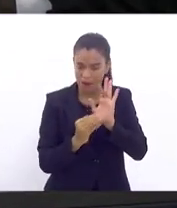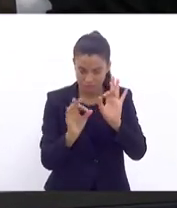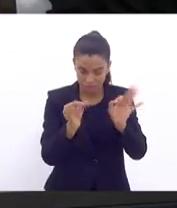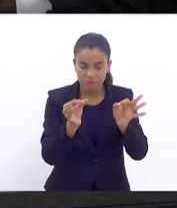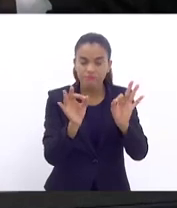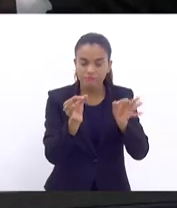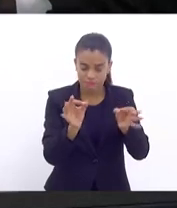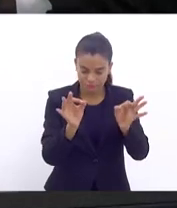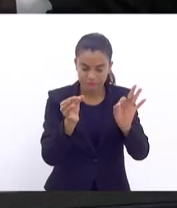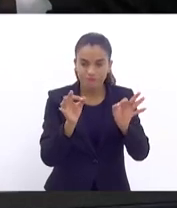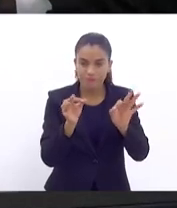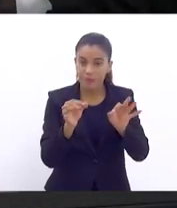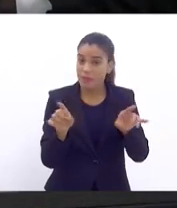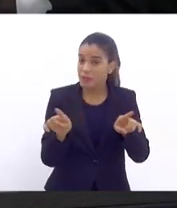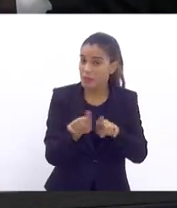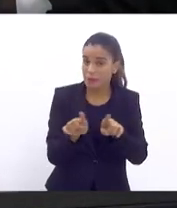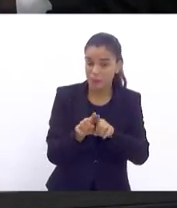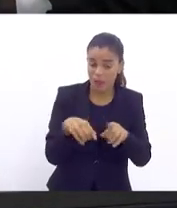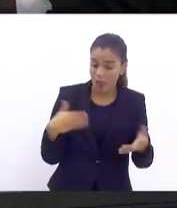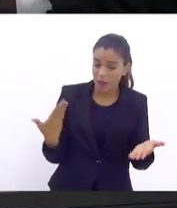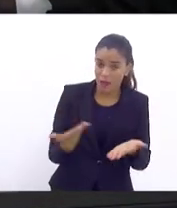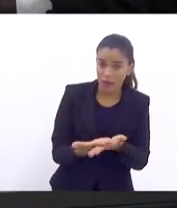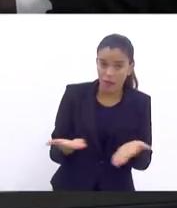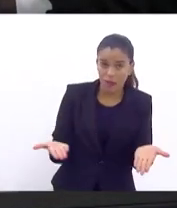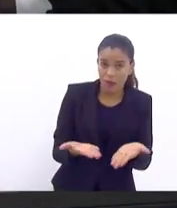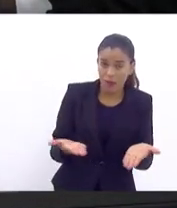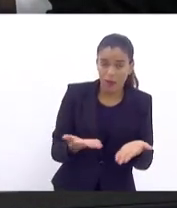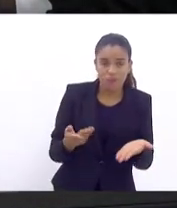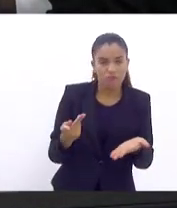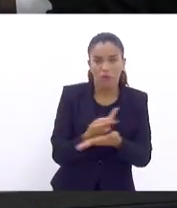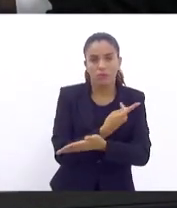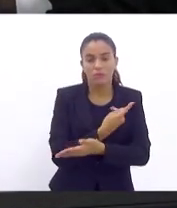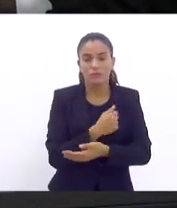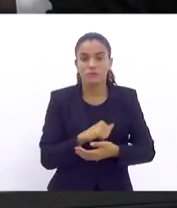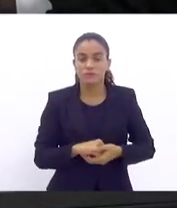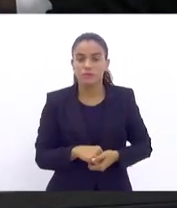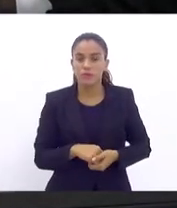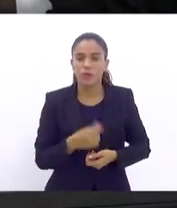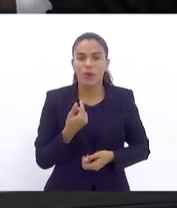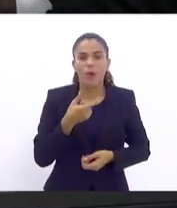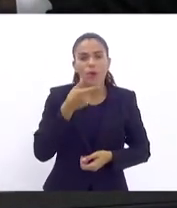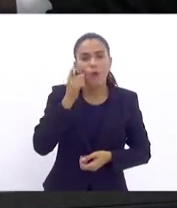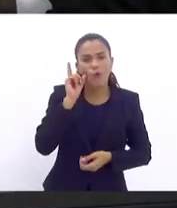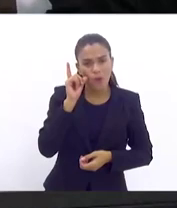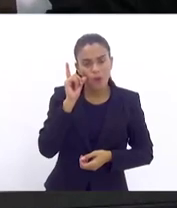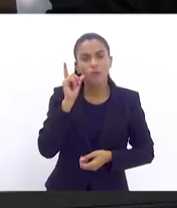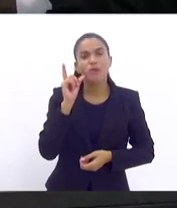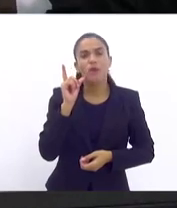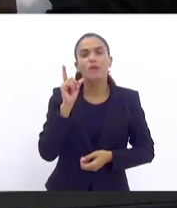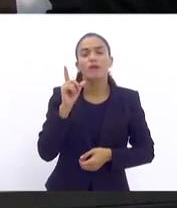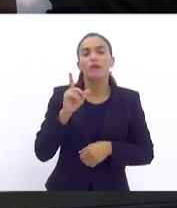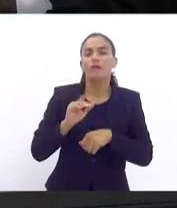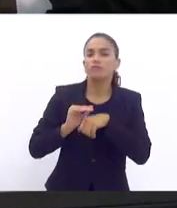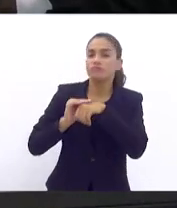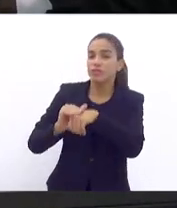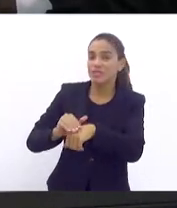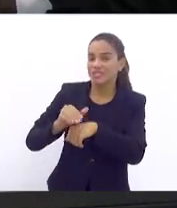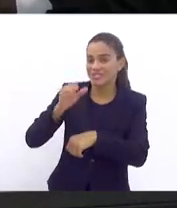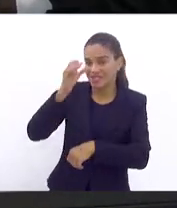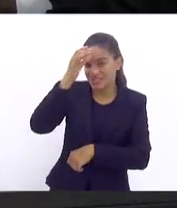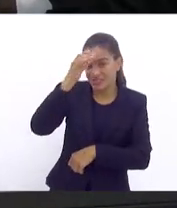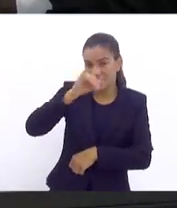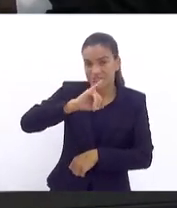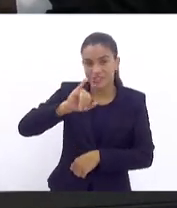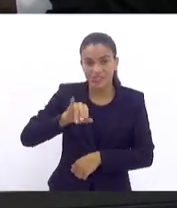também não aconteceu depois de eu falar várias vezes ontem eu recorrido a dirigente parceira te ajude